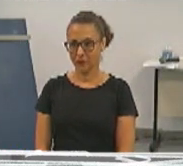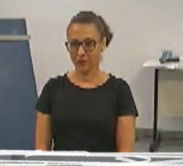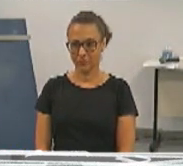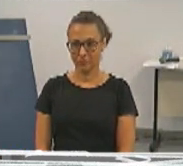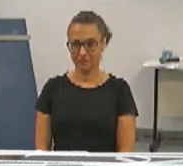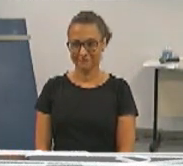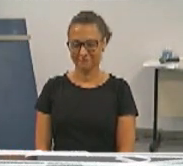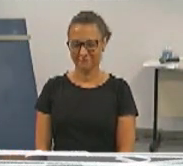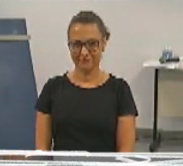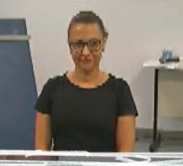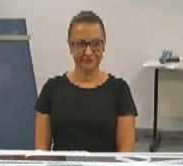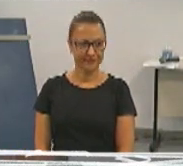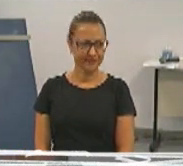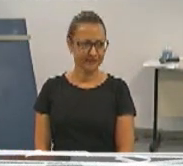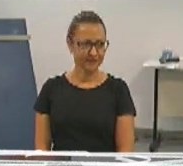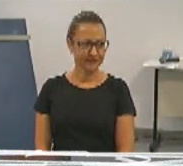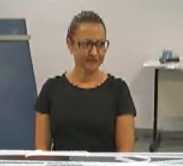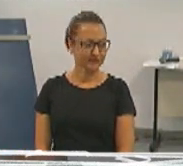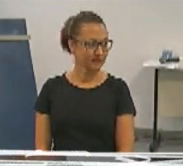Pode fazer?